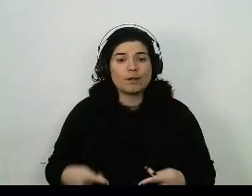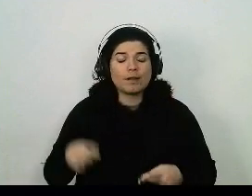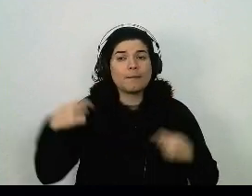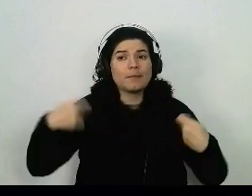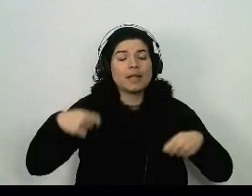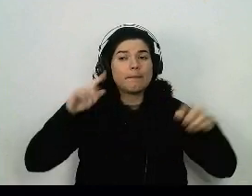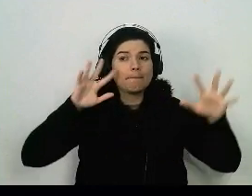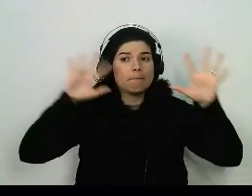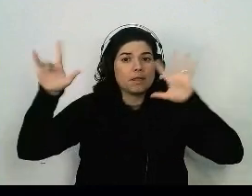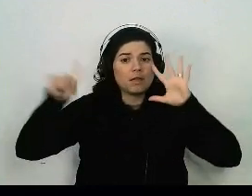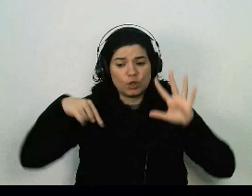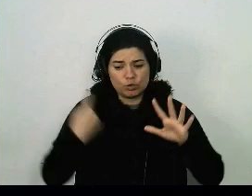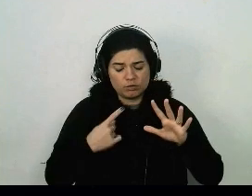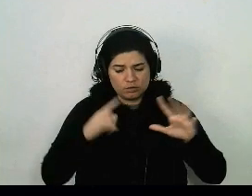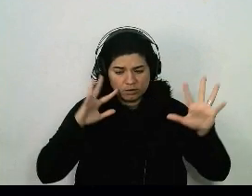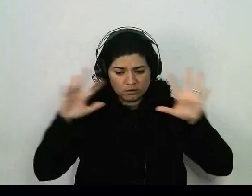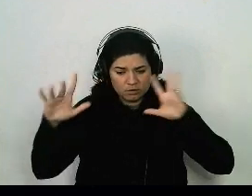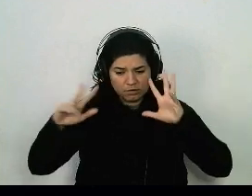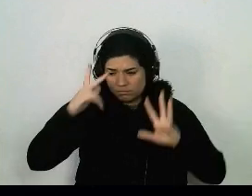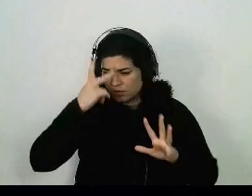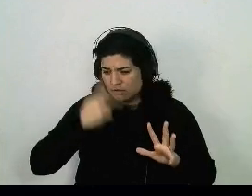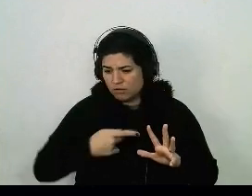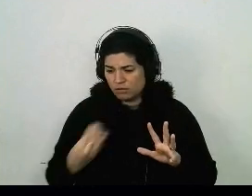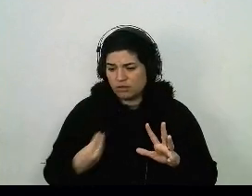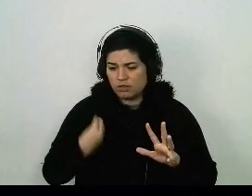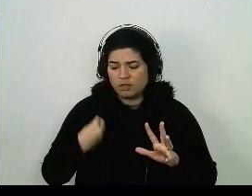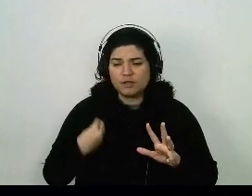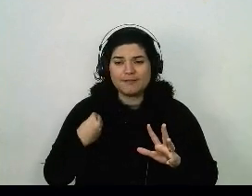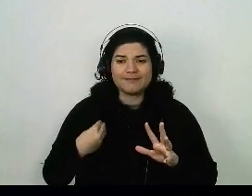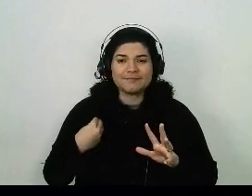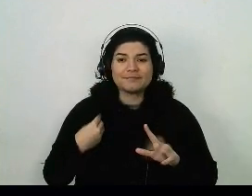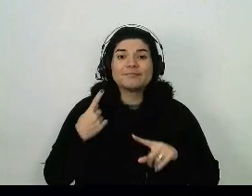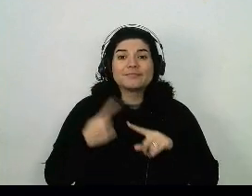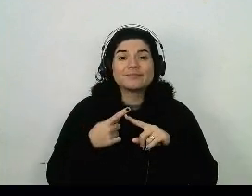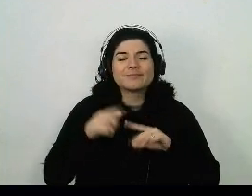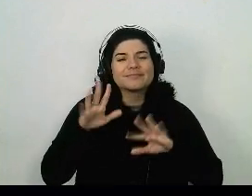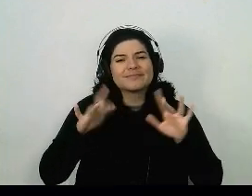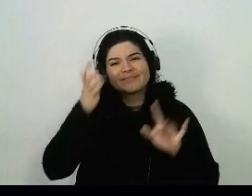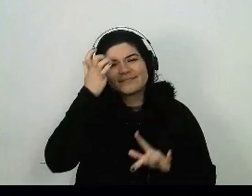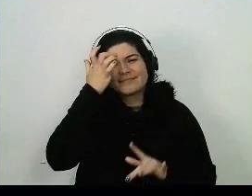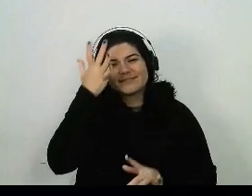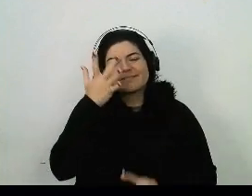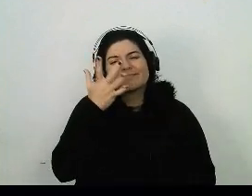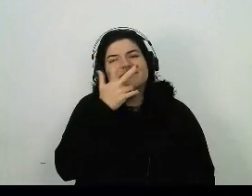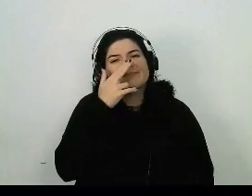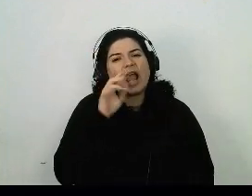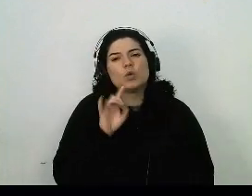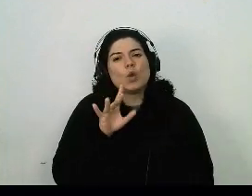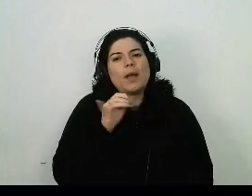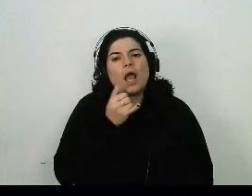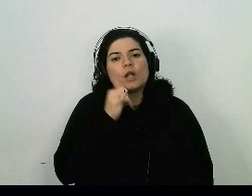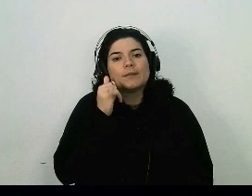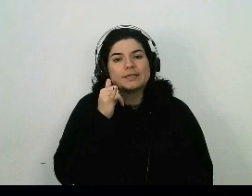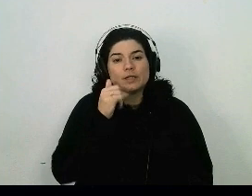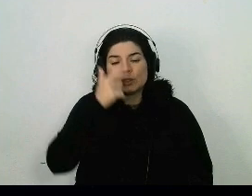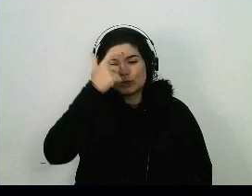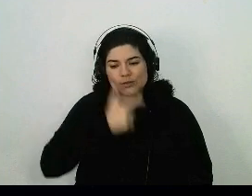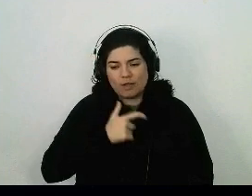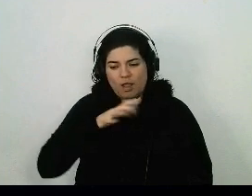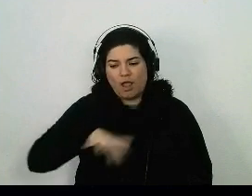a gente é muito fácil de entrar no piloto automático como técnicos como pessoas na área de TI